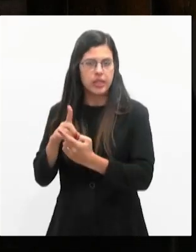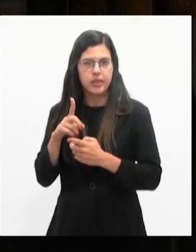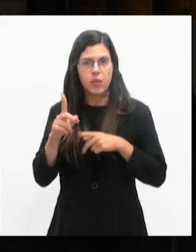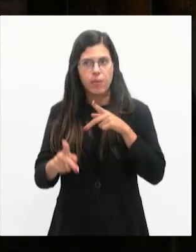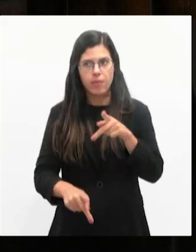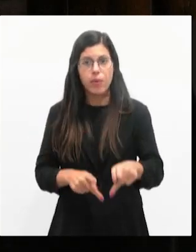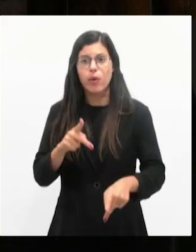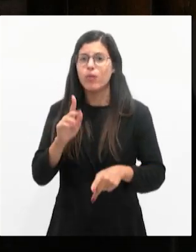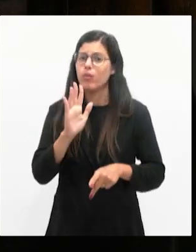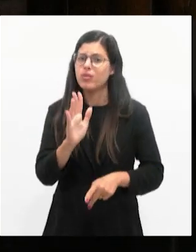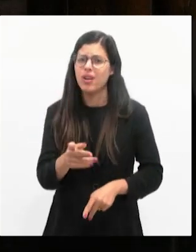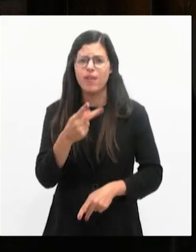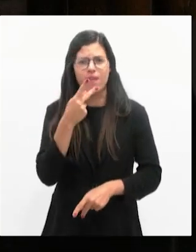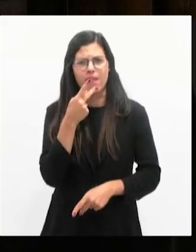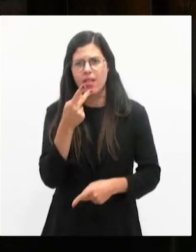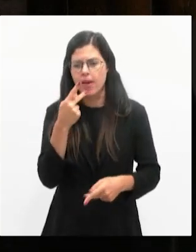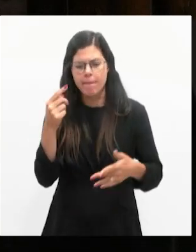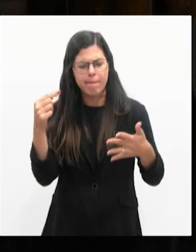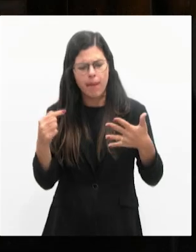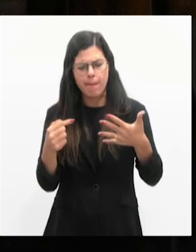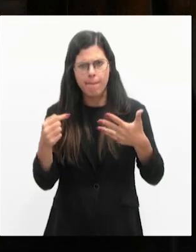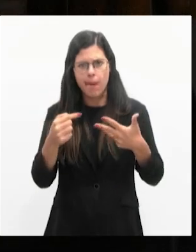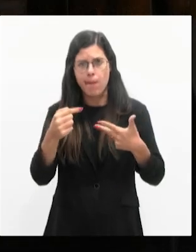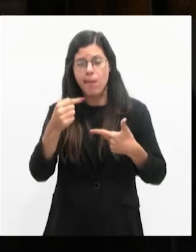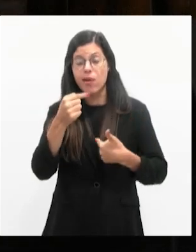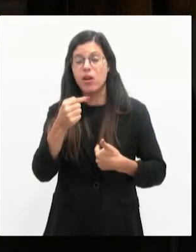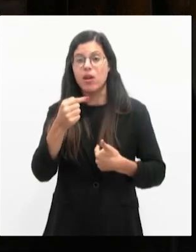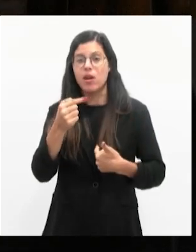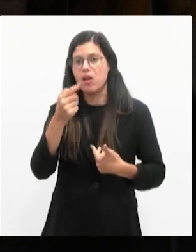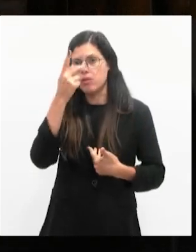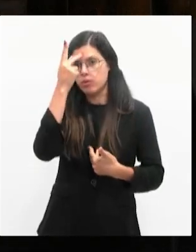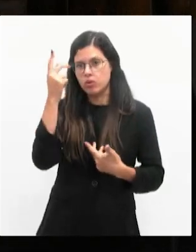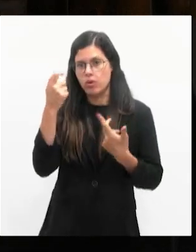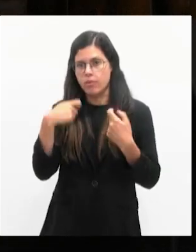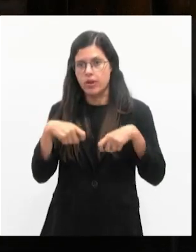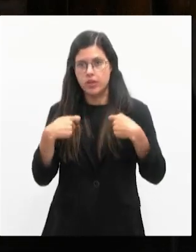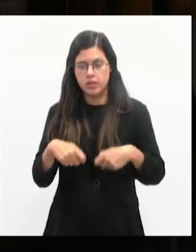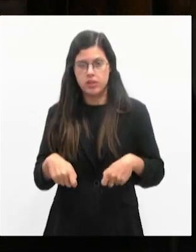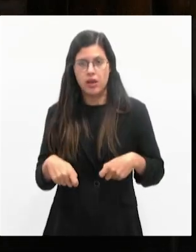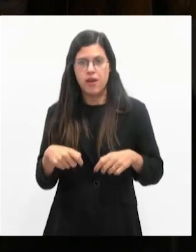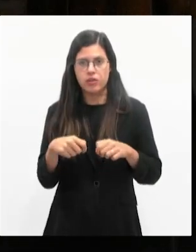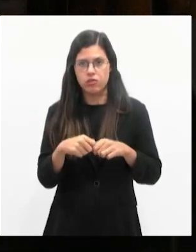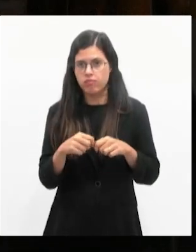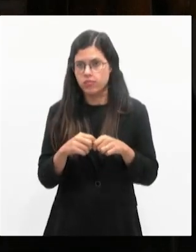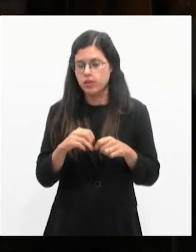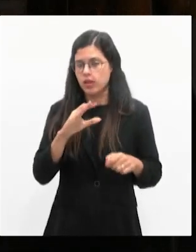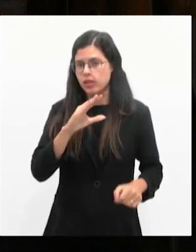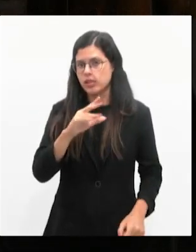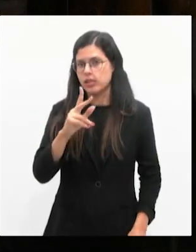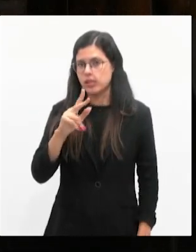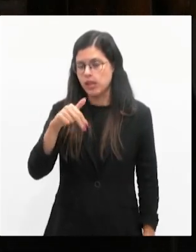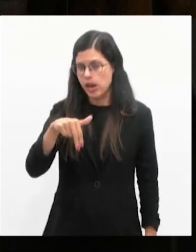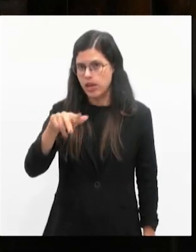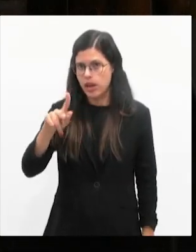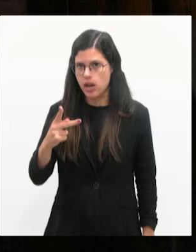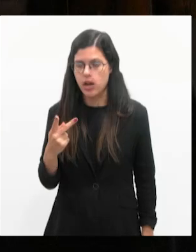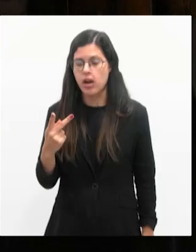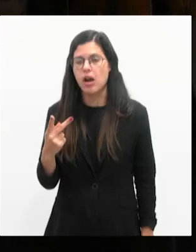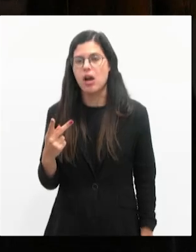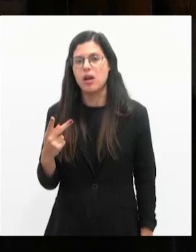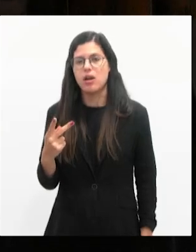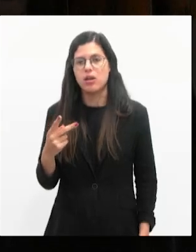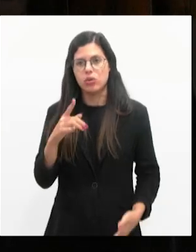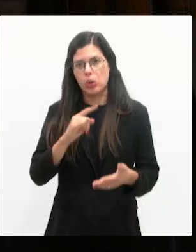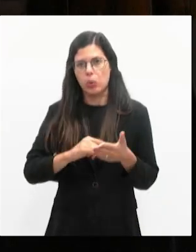isso diversas vezes. Alguém precisar renovar a sua carteira e precisa fazer o exame de